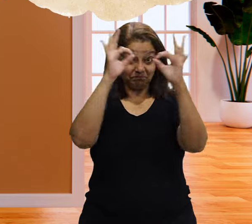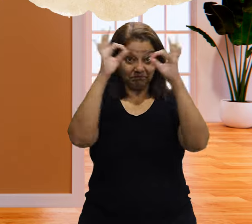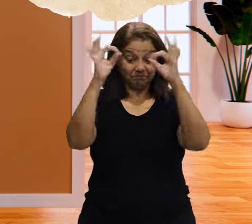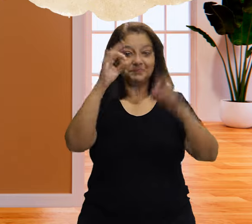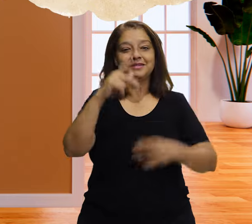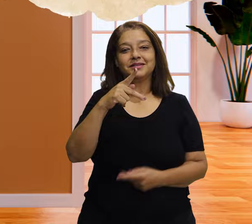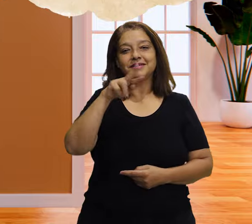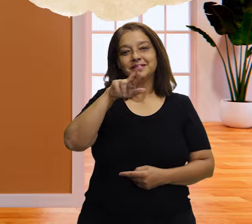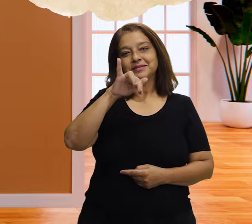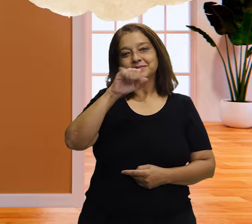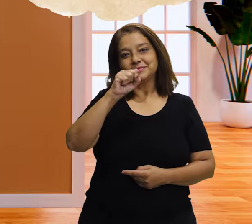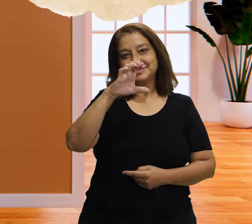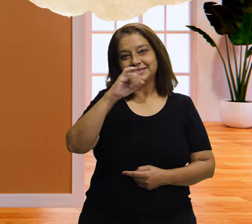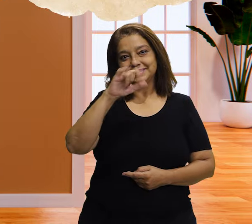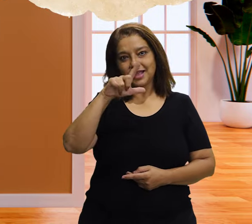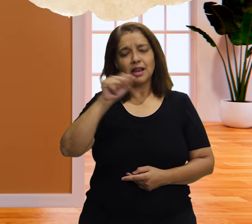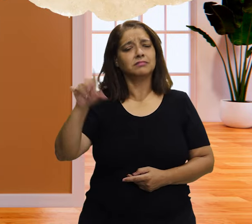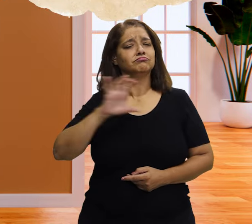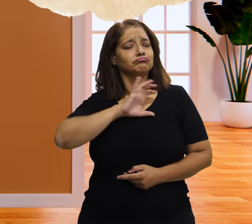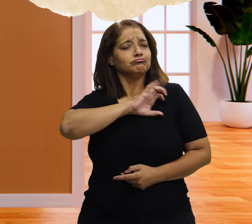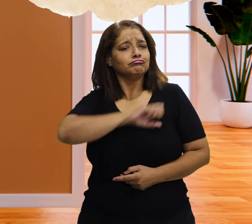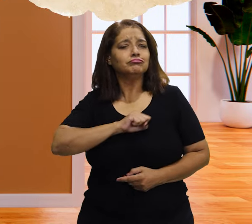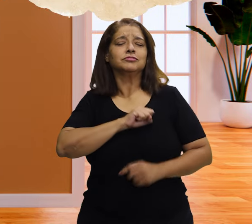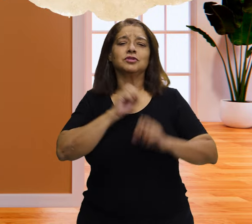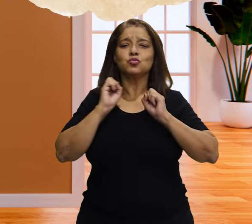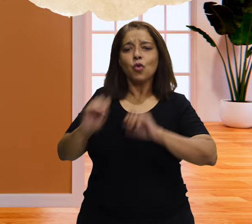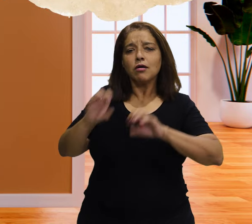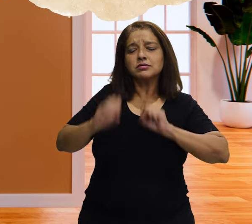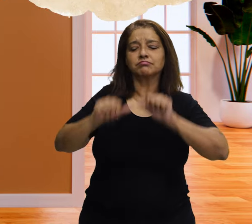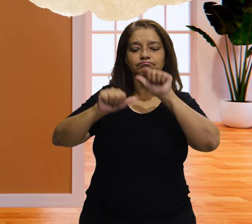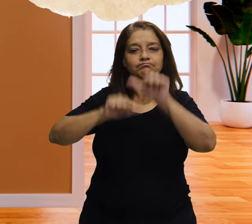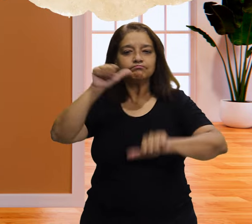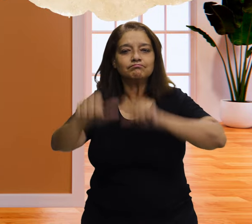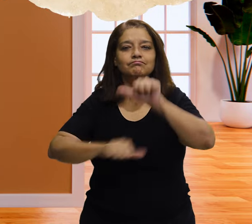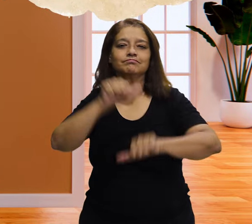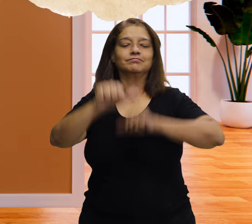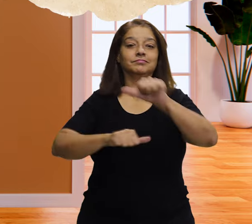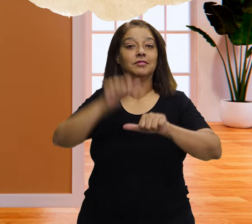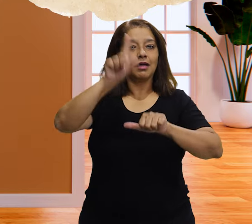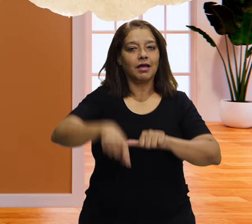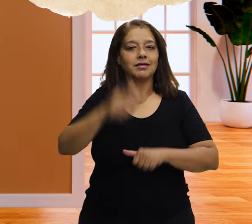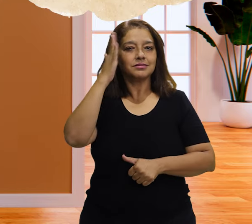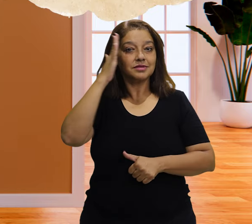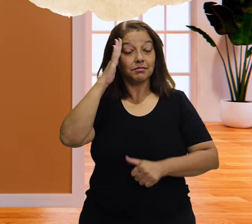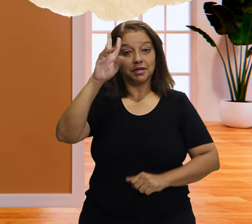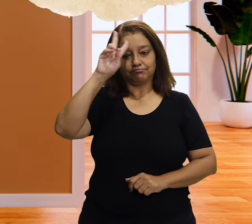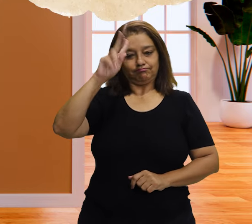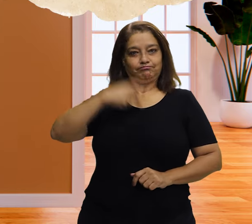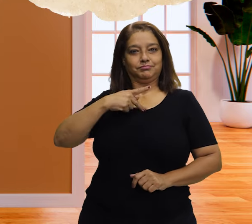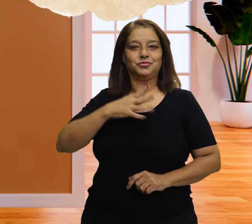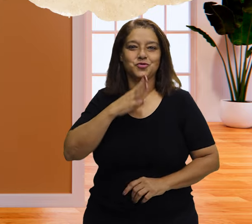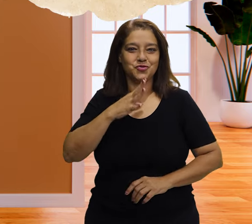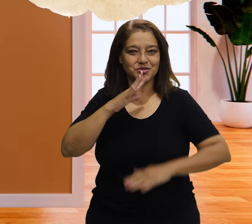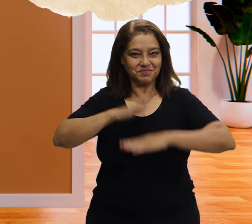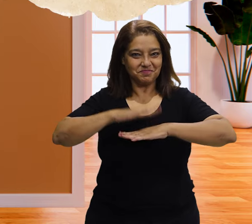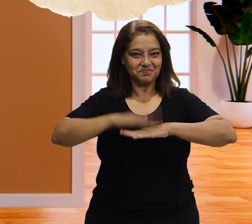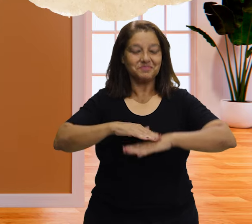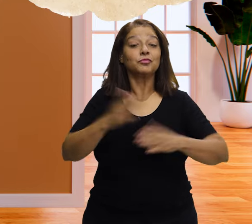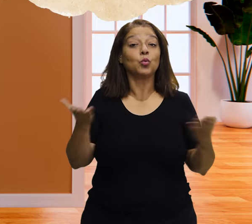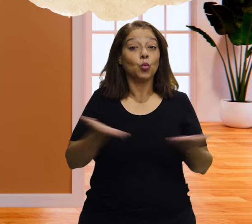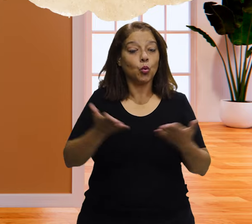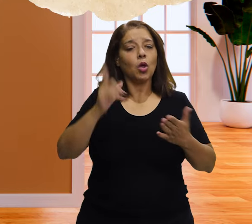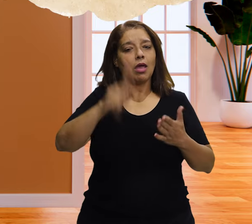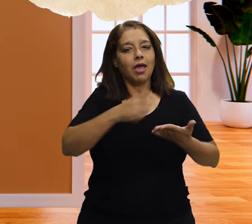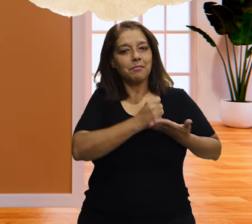Priscila Bezerra, apaixonada pela educação e transformação por meio do autoconhecimento. Hoje, atuo como apoio